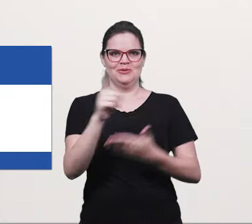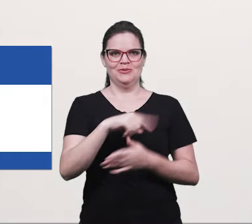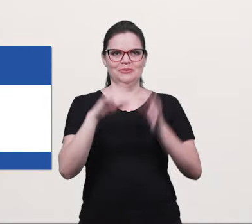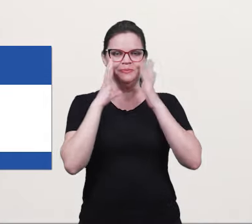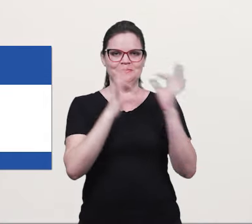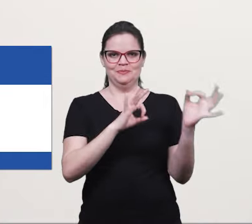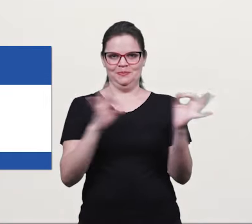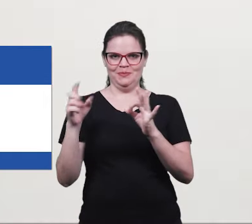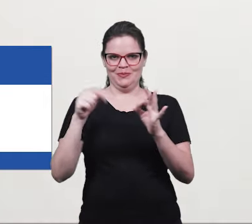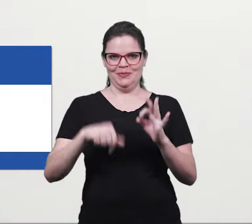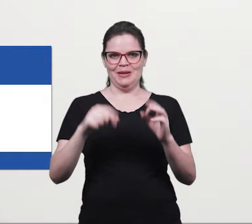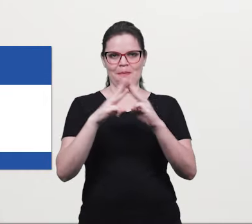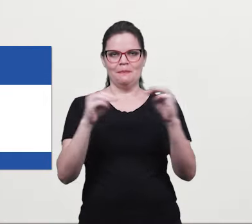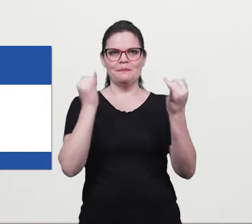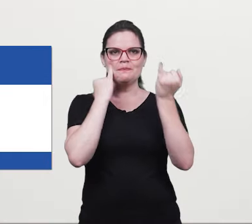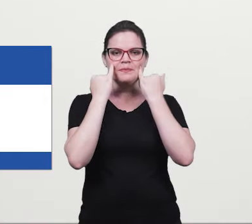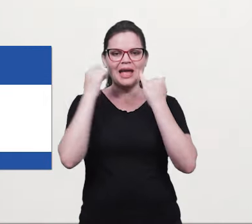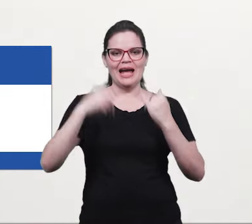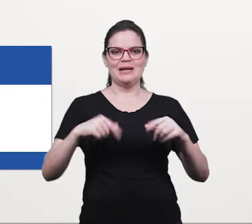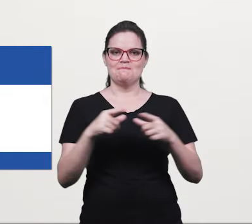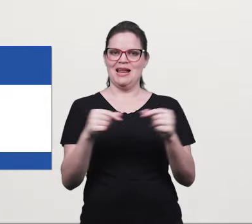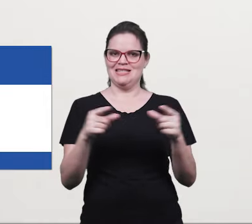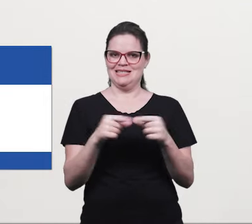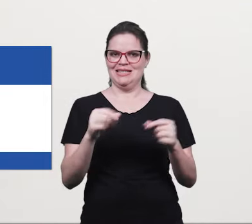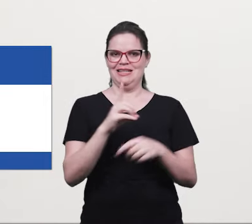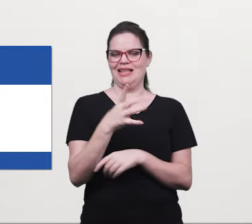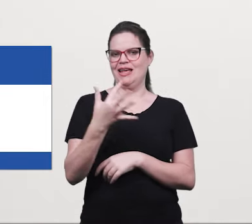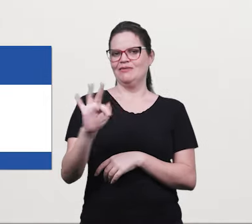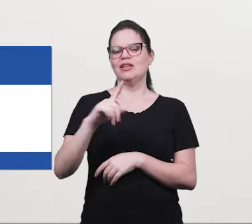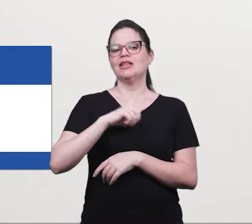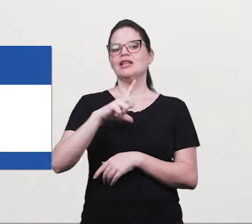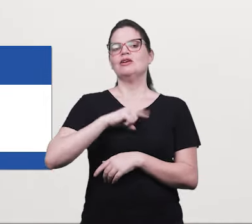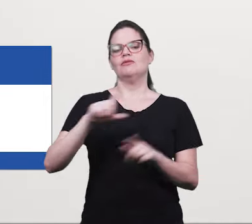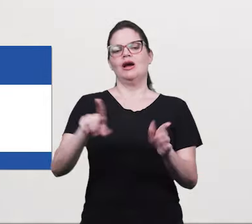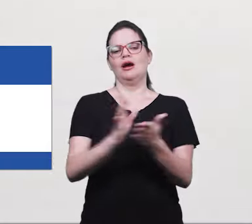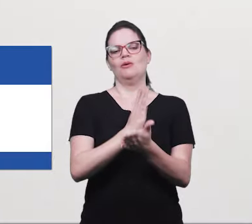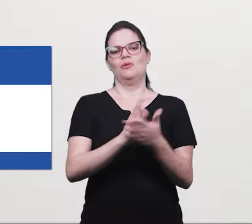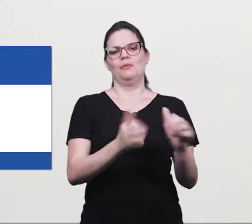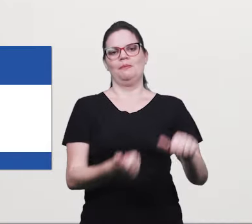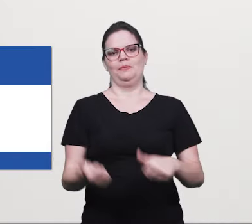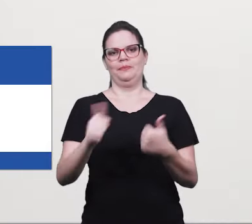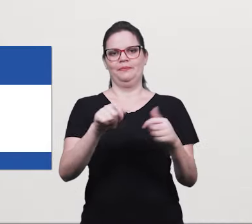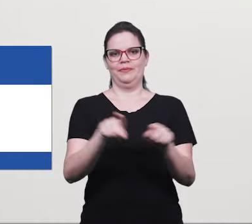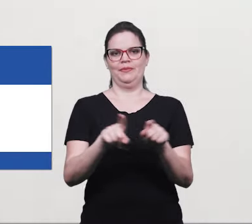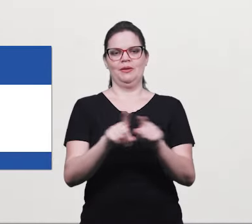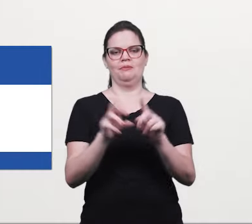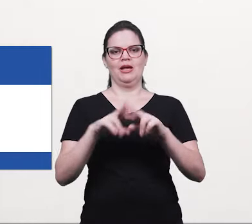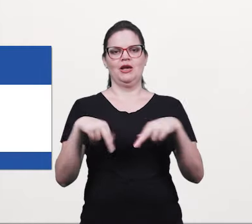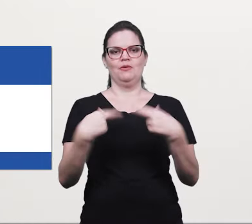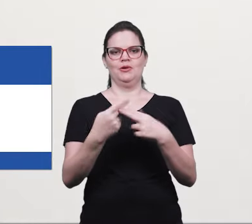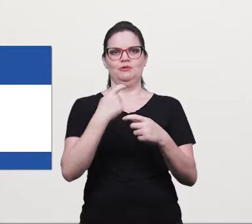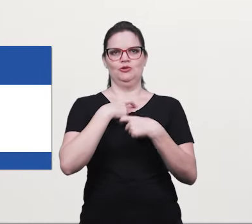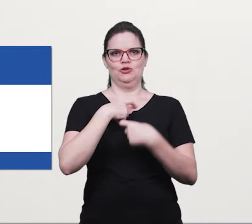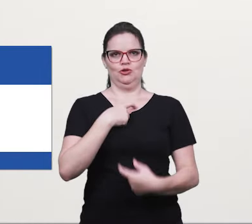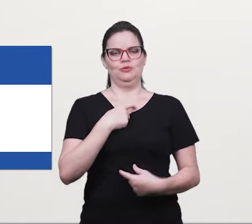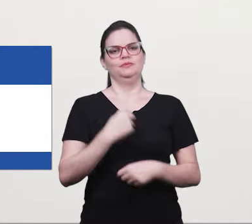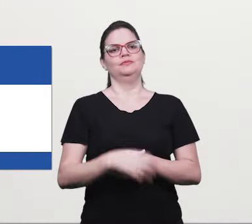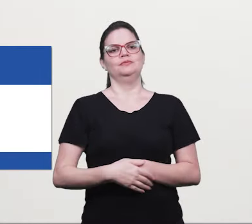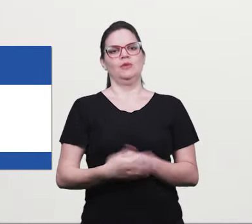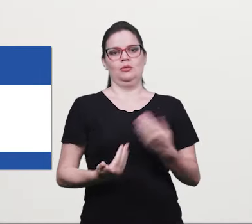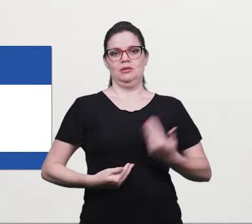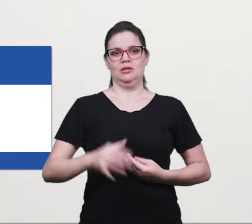no mane News em Brasília Distrito Federal foi realizado também batismo e uma reunião com obreiros o irmão